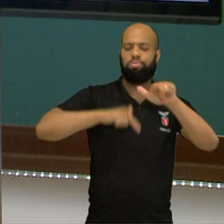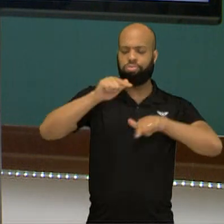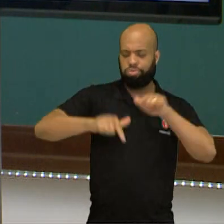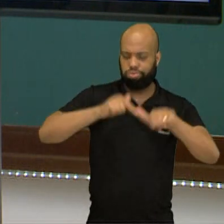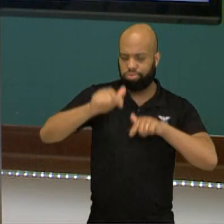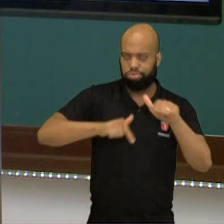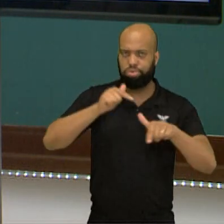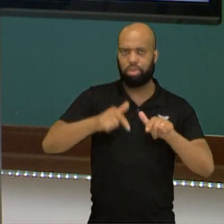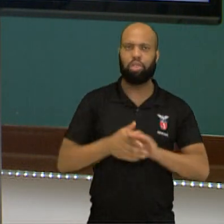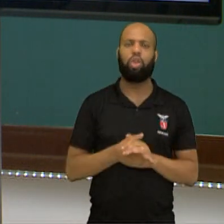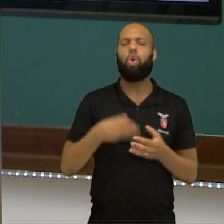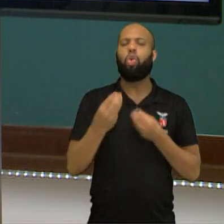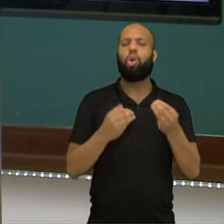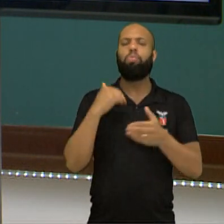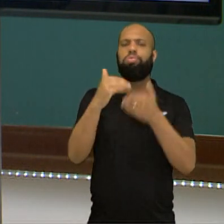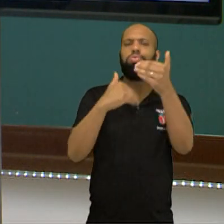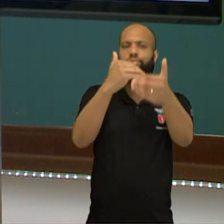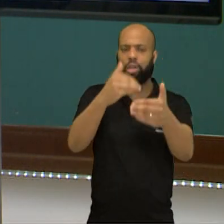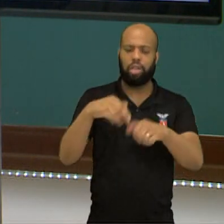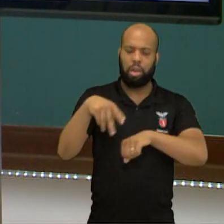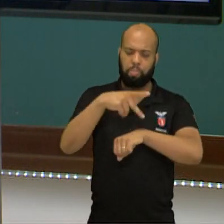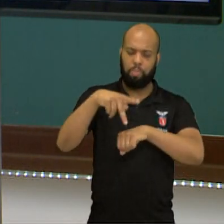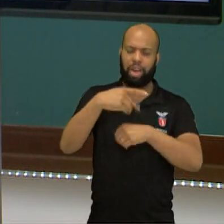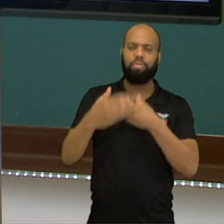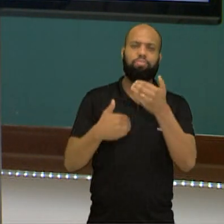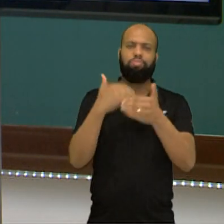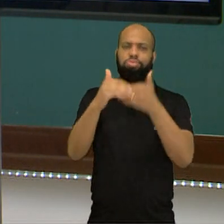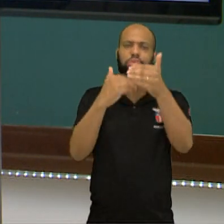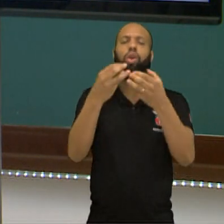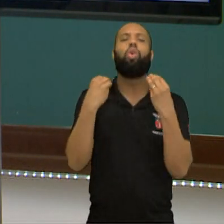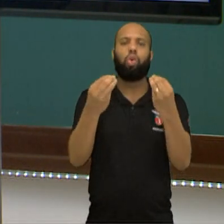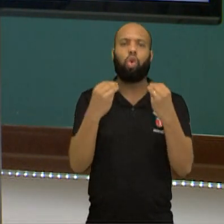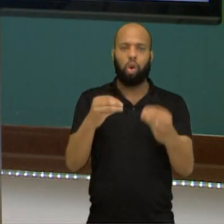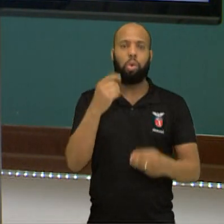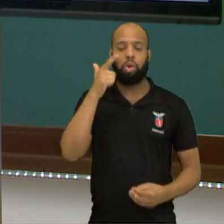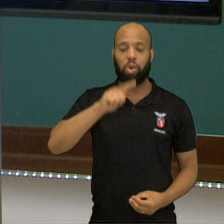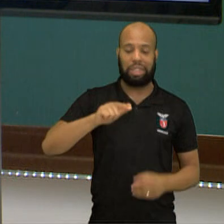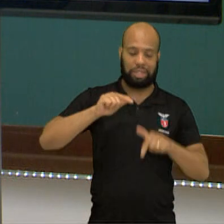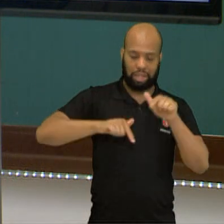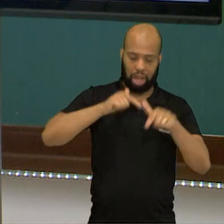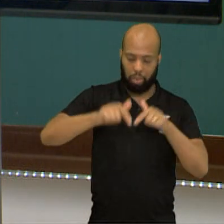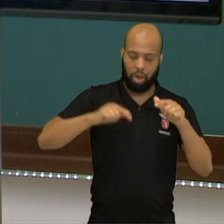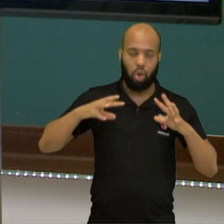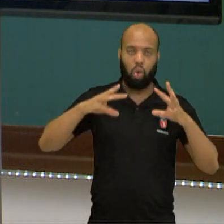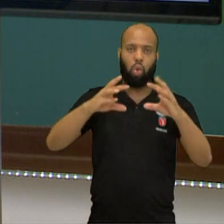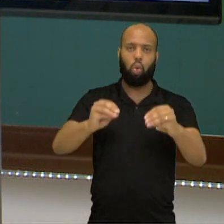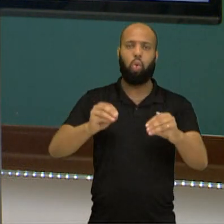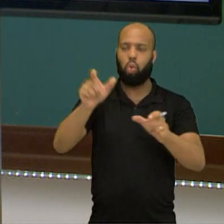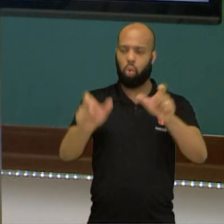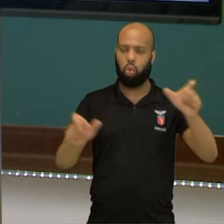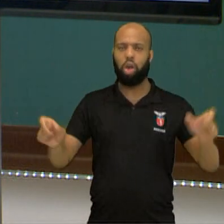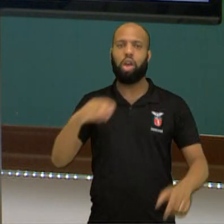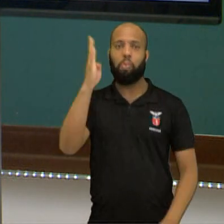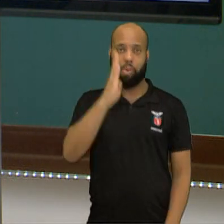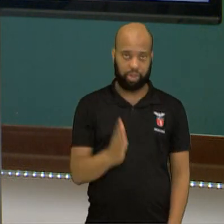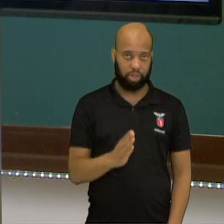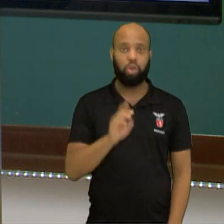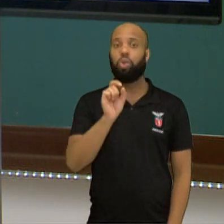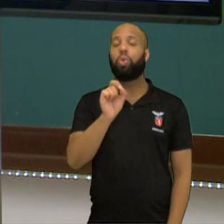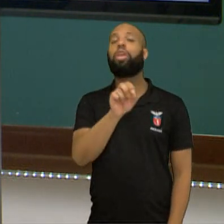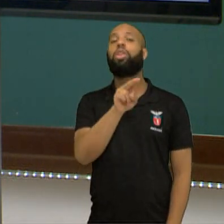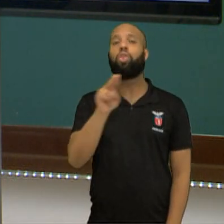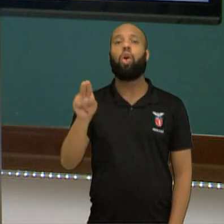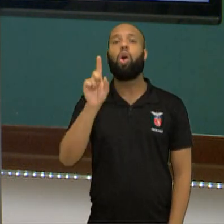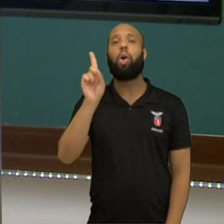e emprego e o desenvolvimento do país para então ter emprego para todos os brasileiros. A gente chama então